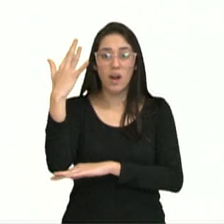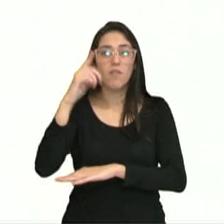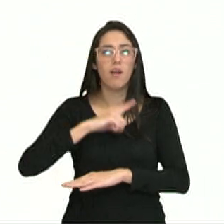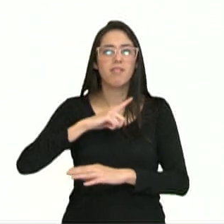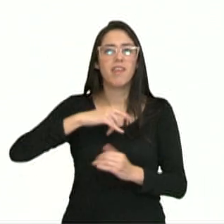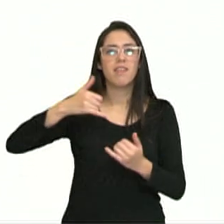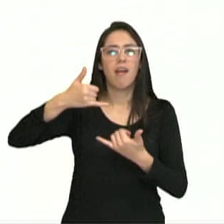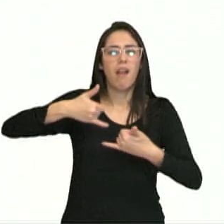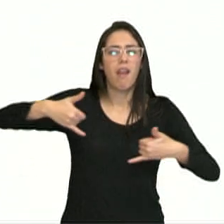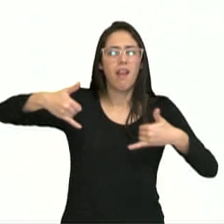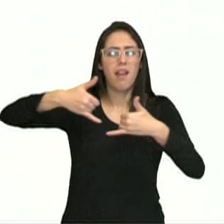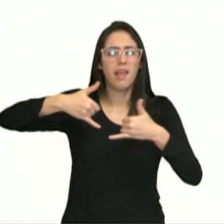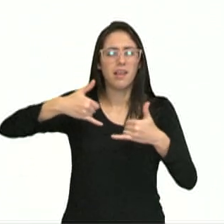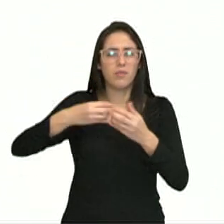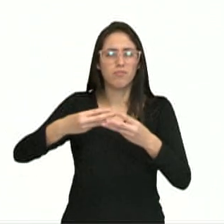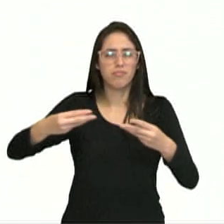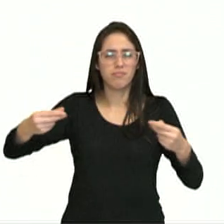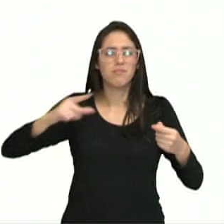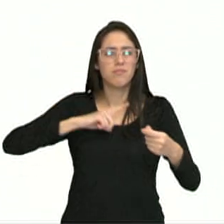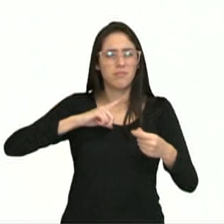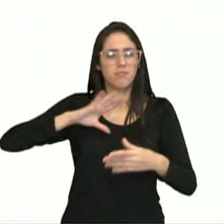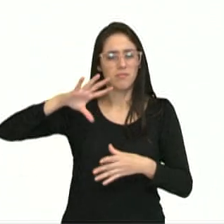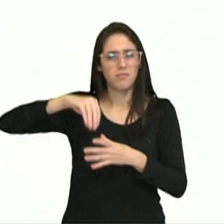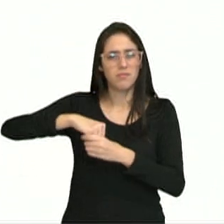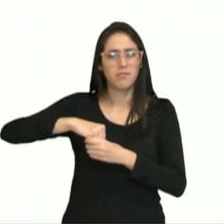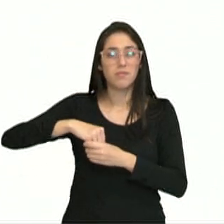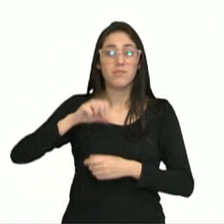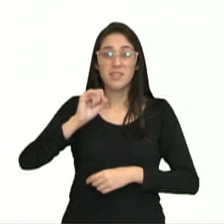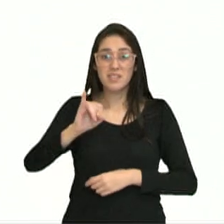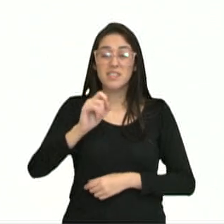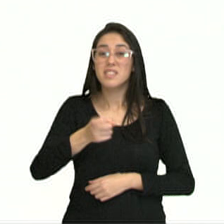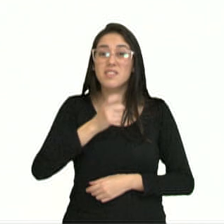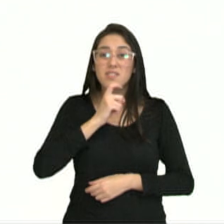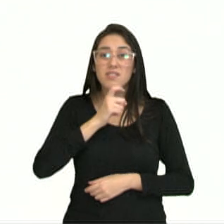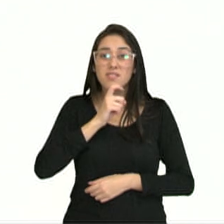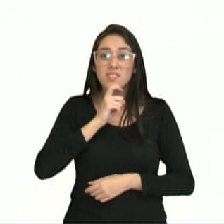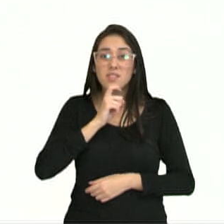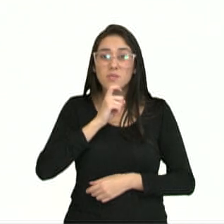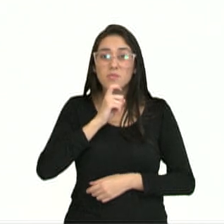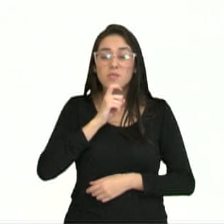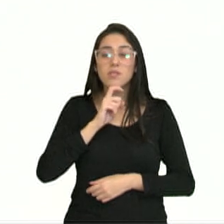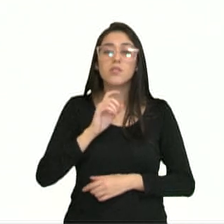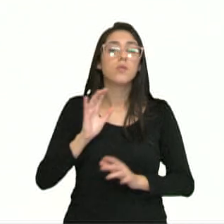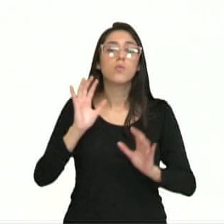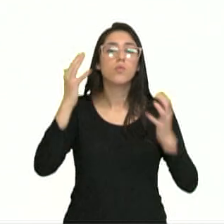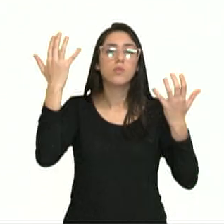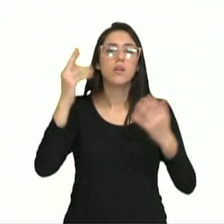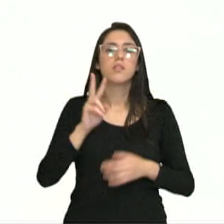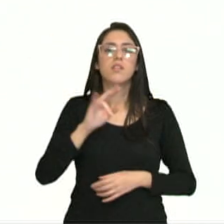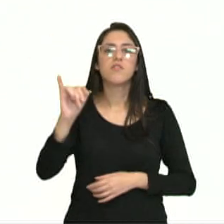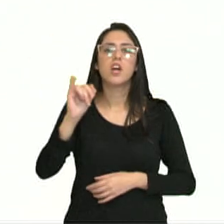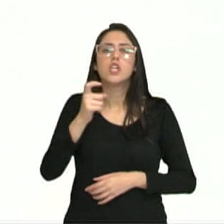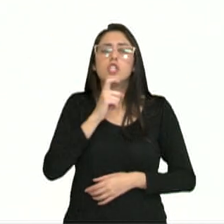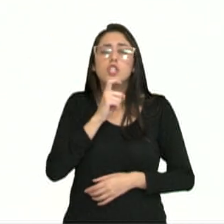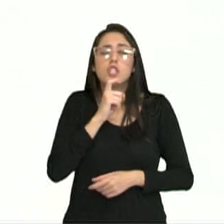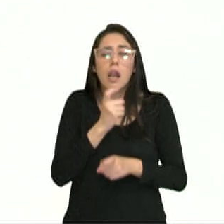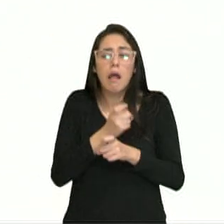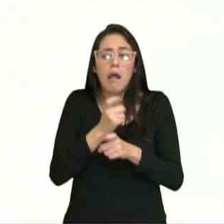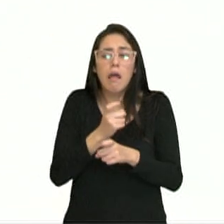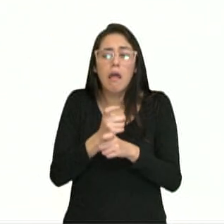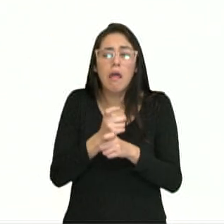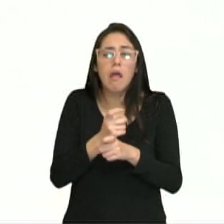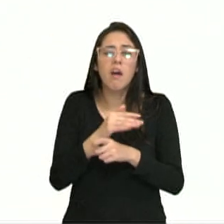nas folhas tem líquido. E como é de uma região muito fria, iria dilatar quando congela e a árvore iria